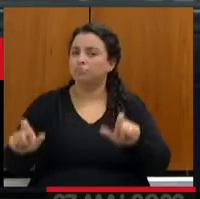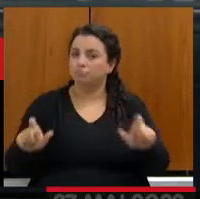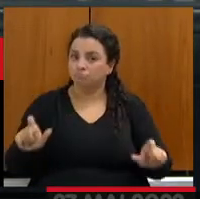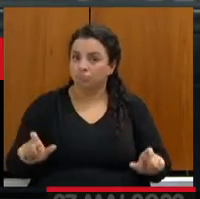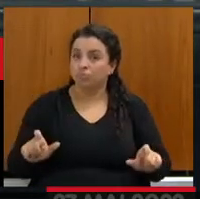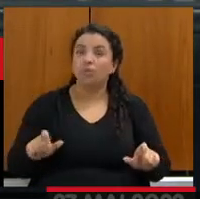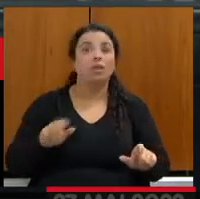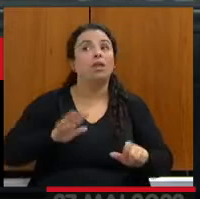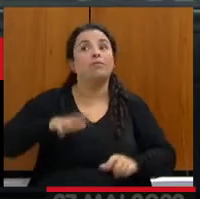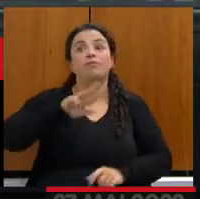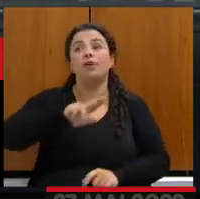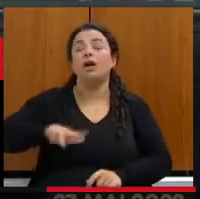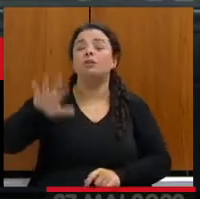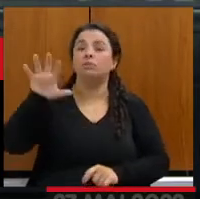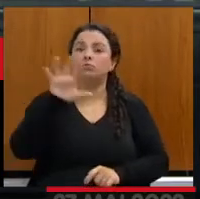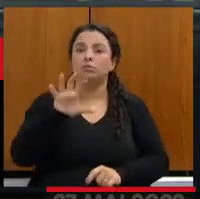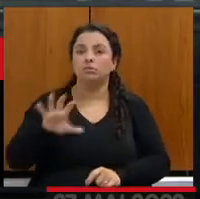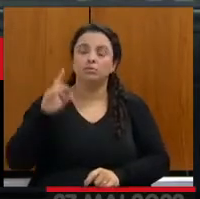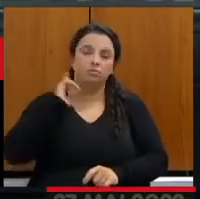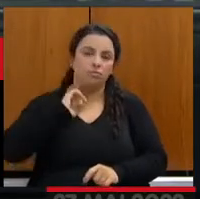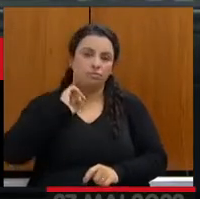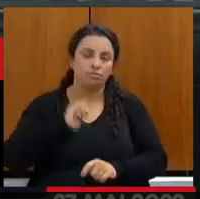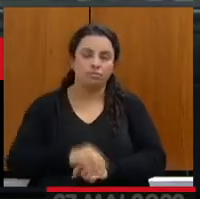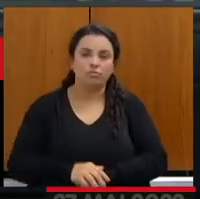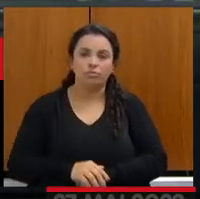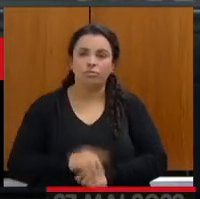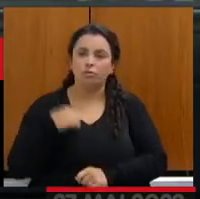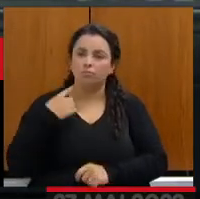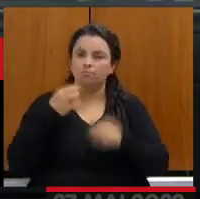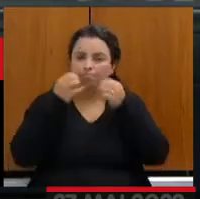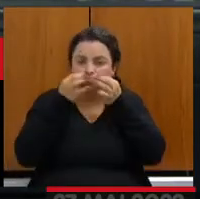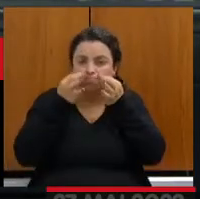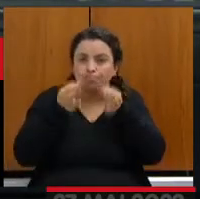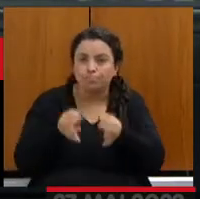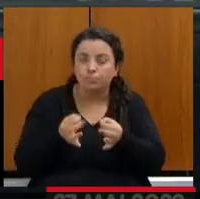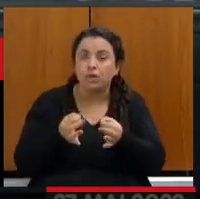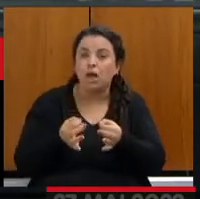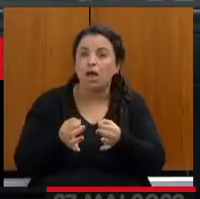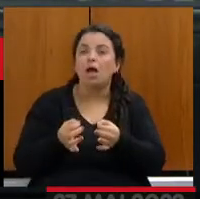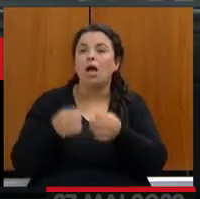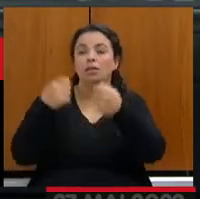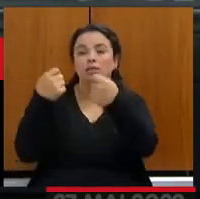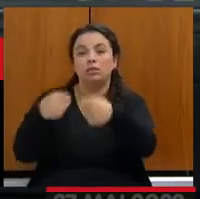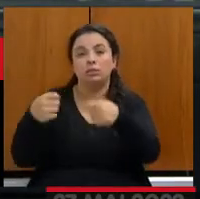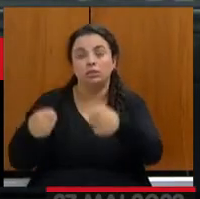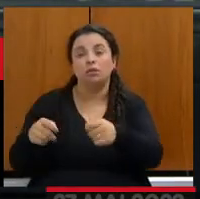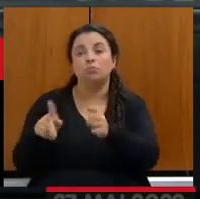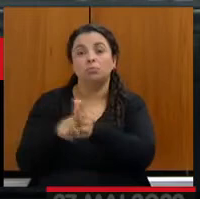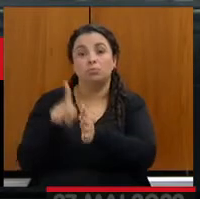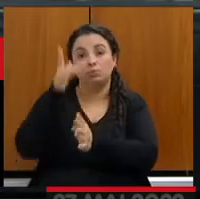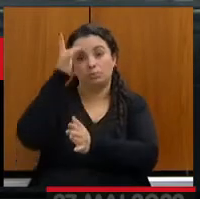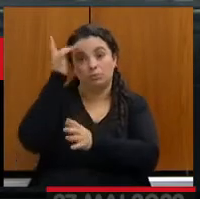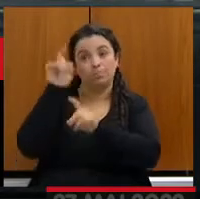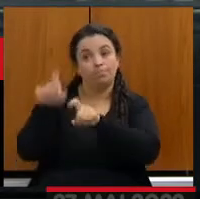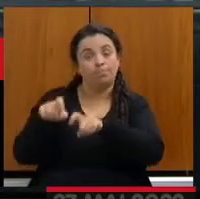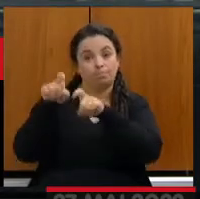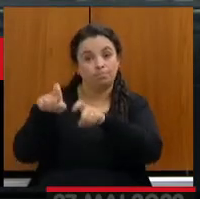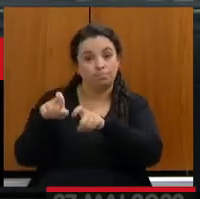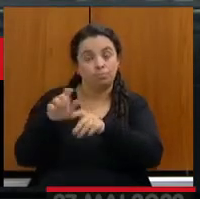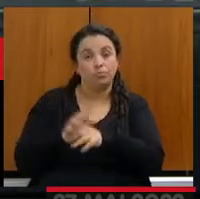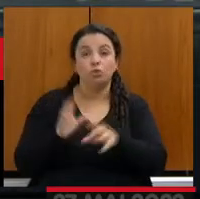Minas Gerais nós estamos muito atento as carências do interior a cada um dos 853 municípios